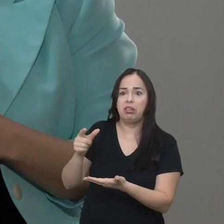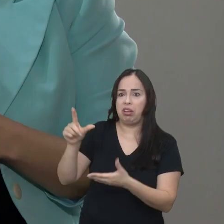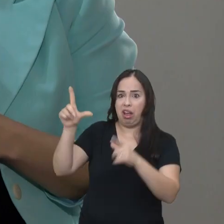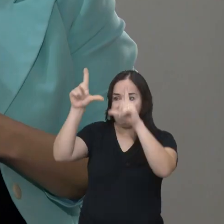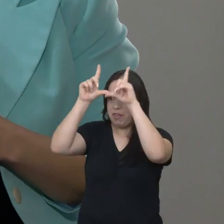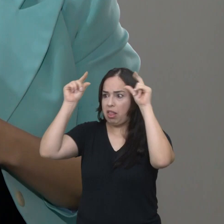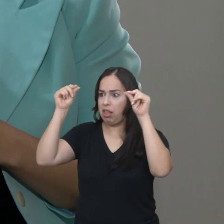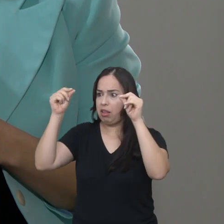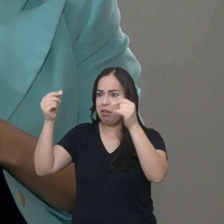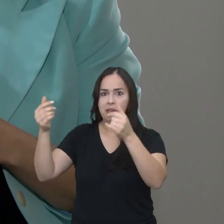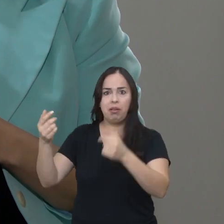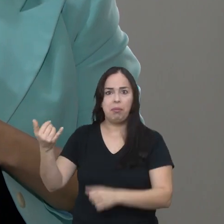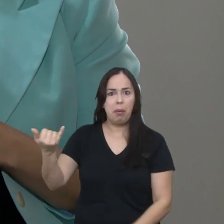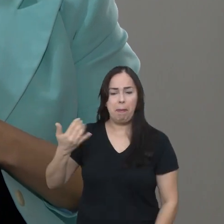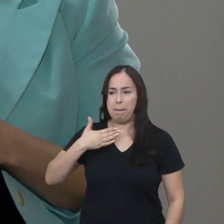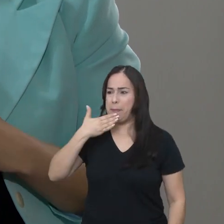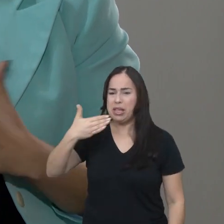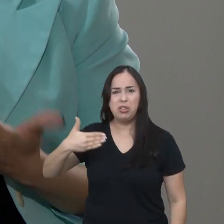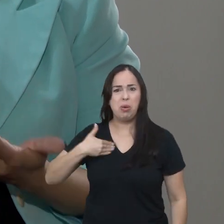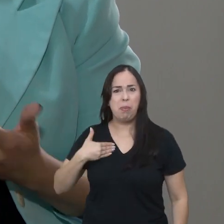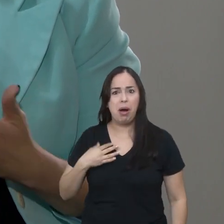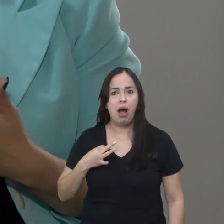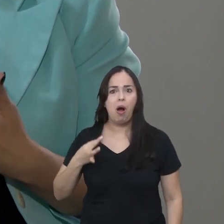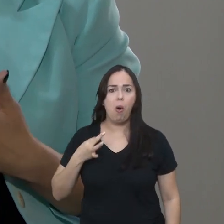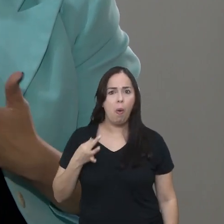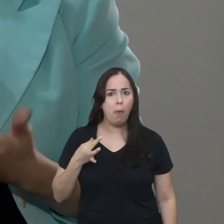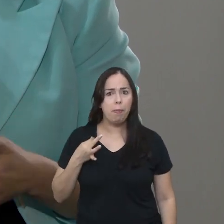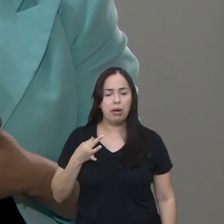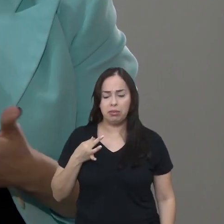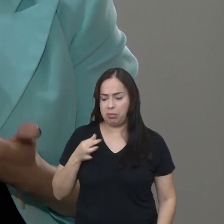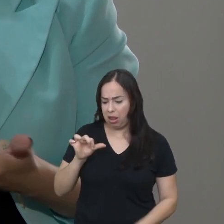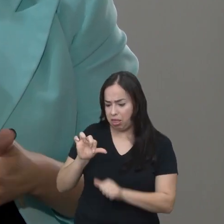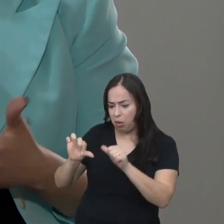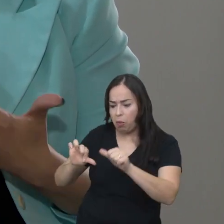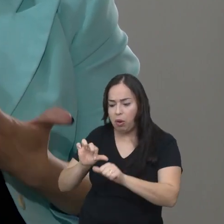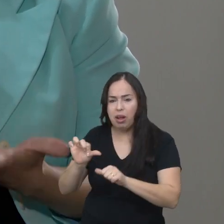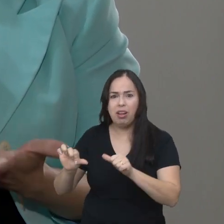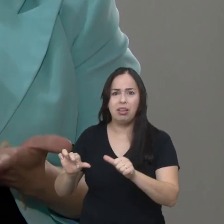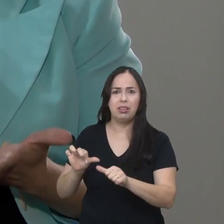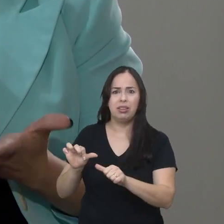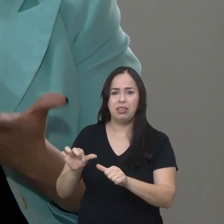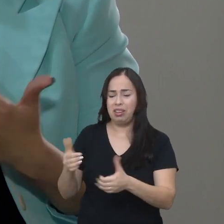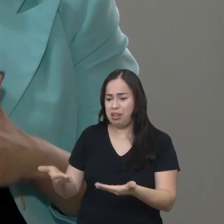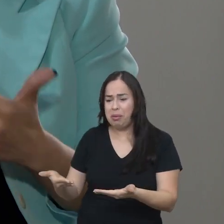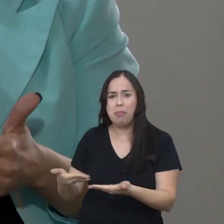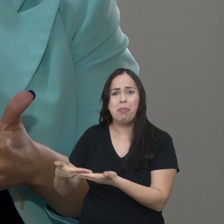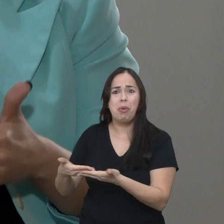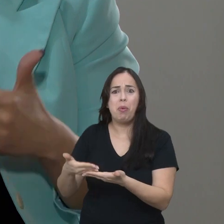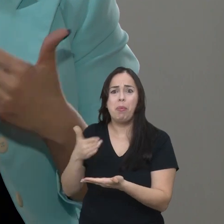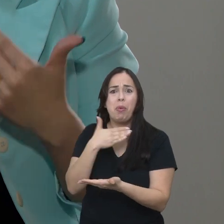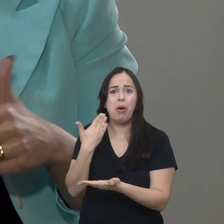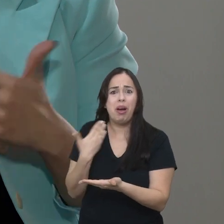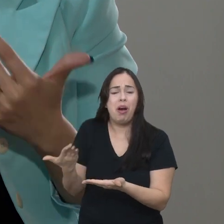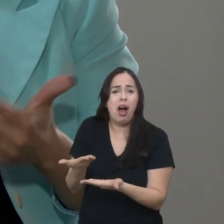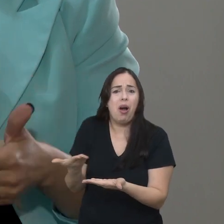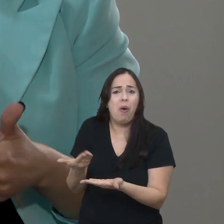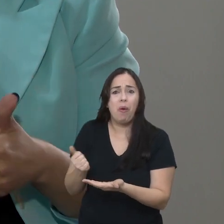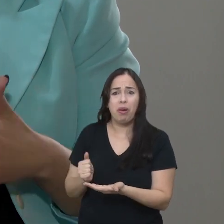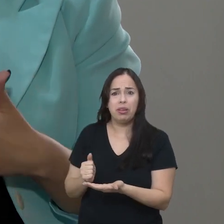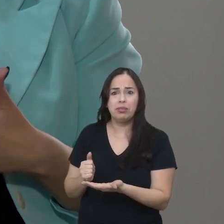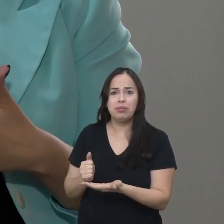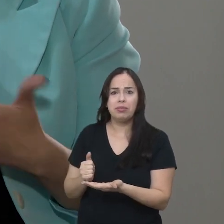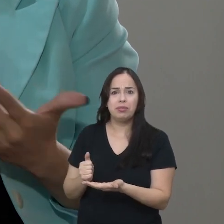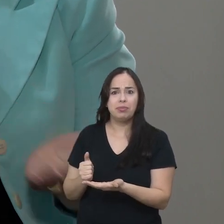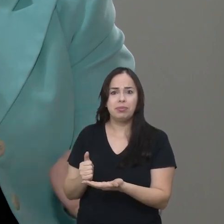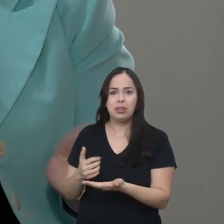Foram poucos minutos a enfermeira já estava no quarto me pedindo uma roupa uma roupa para eu colocar